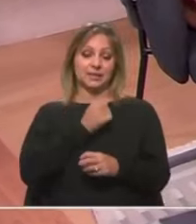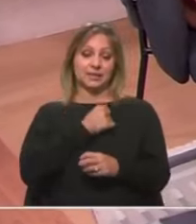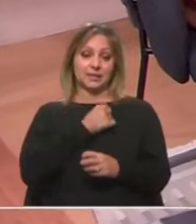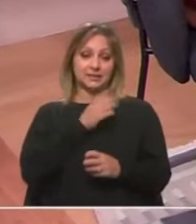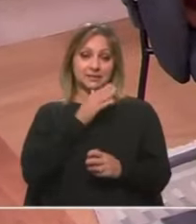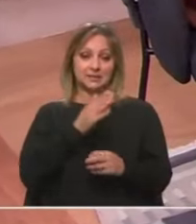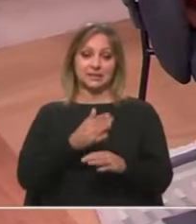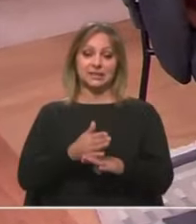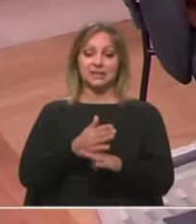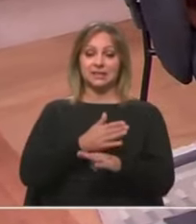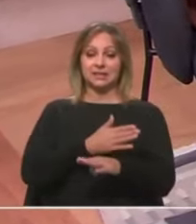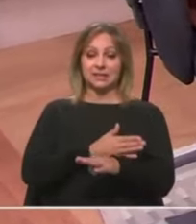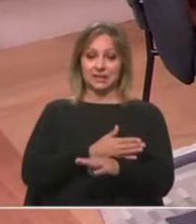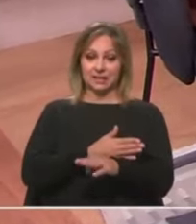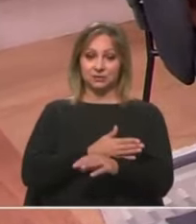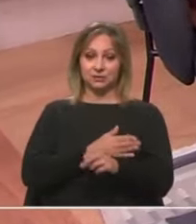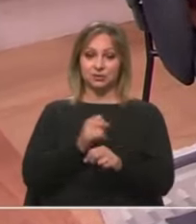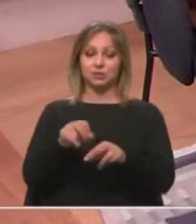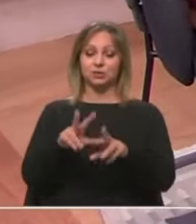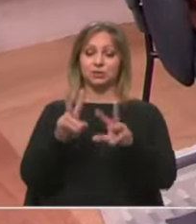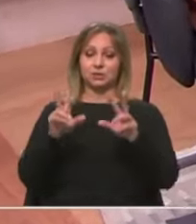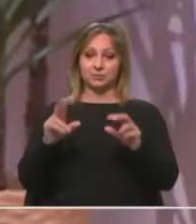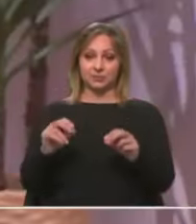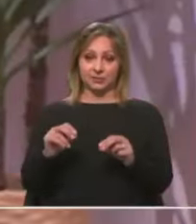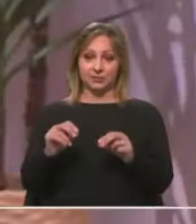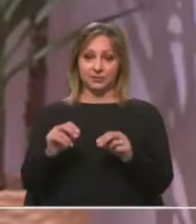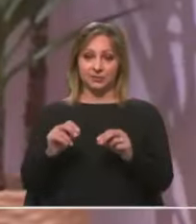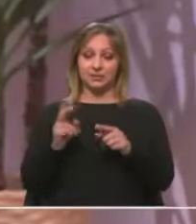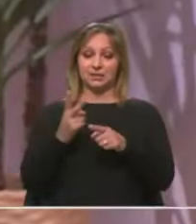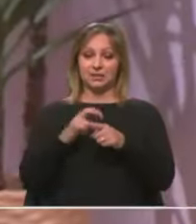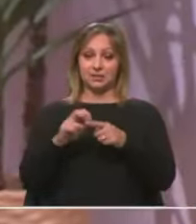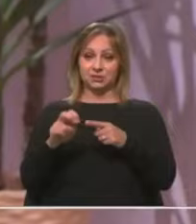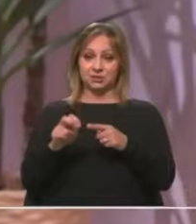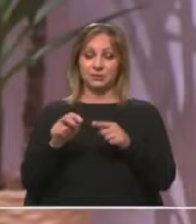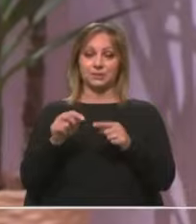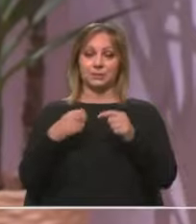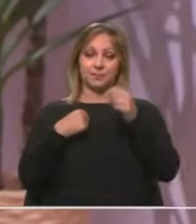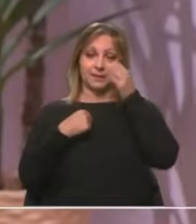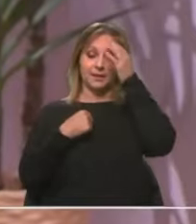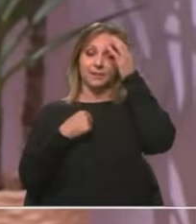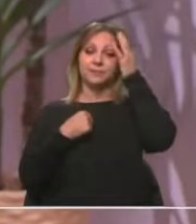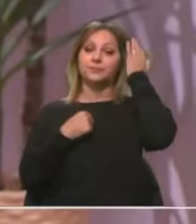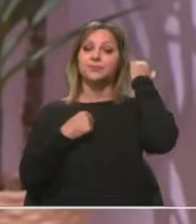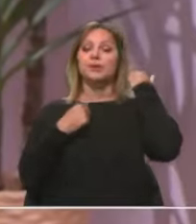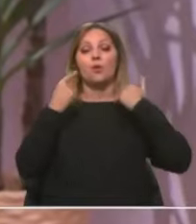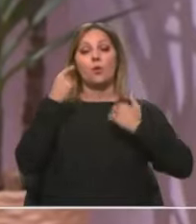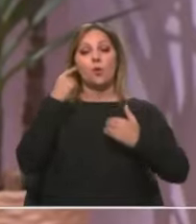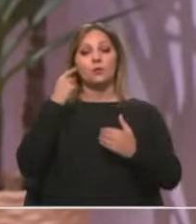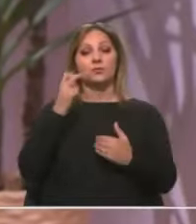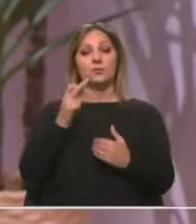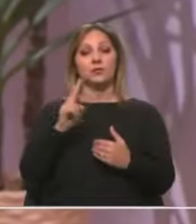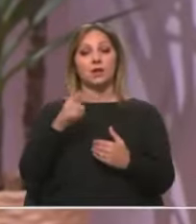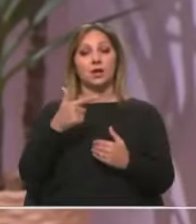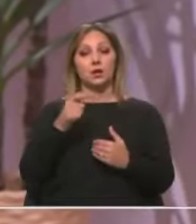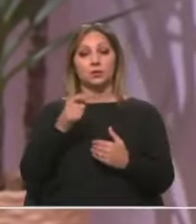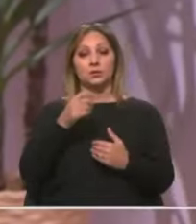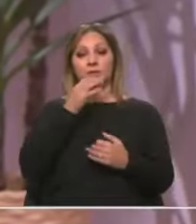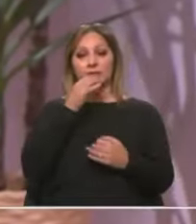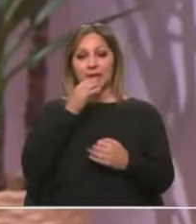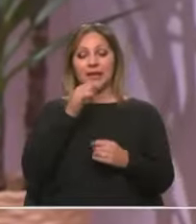Antes de haver qualquer tipo de limpeza energética, eu por acaso estava a ouvir A a Ruth Ruth. a falar,